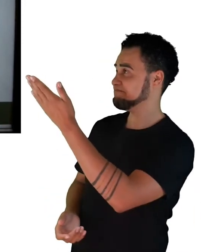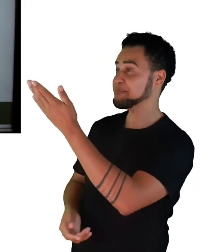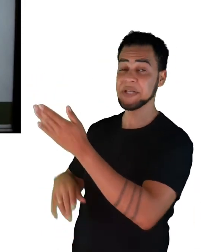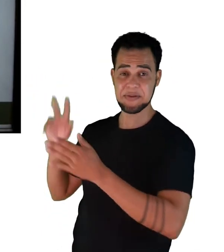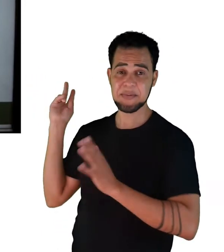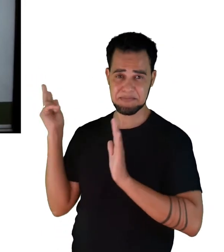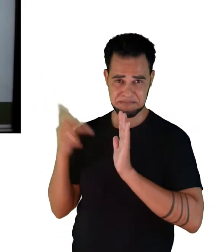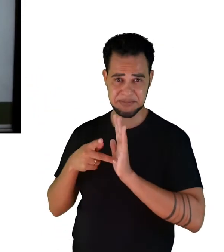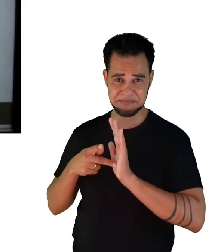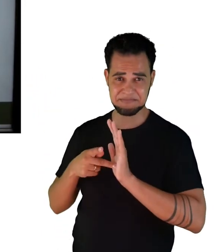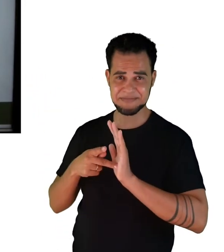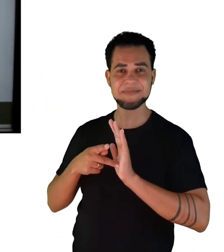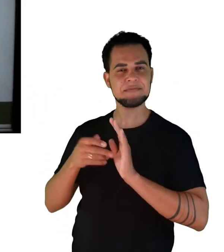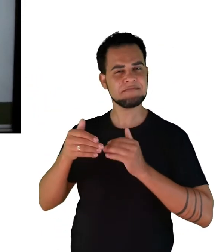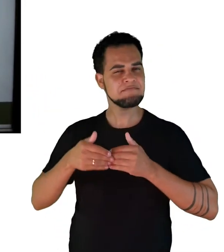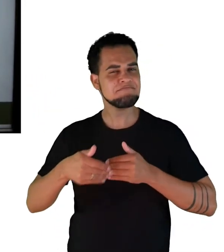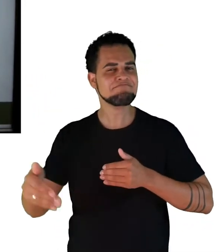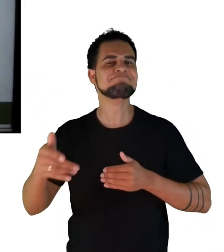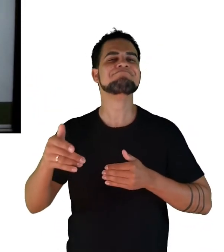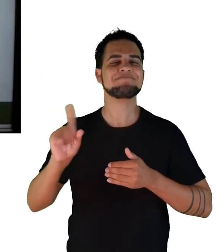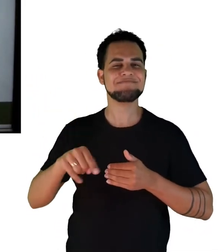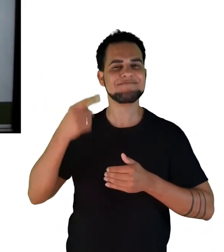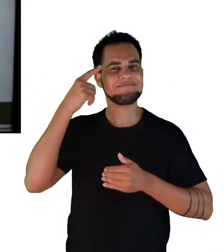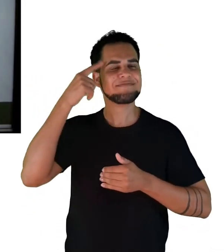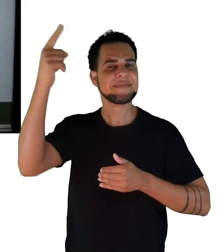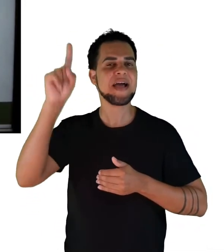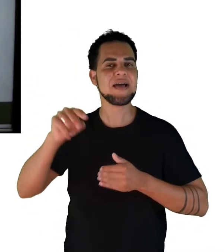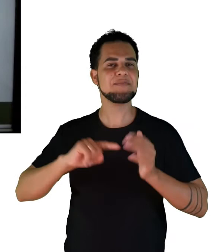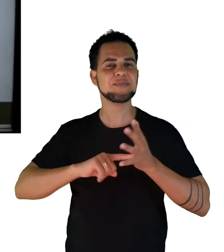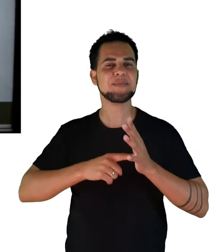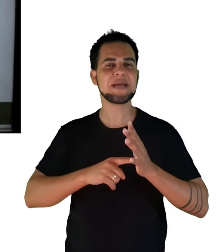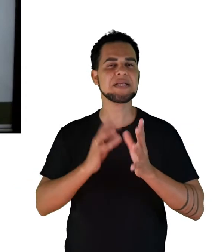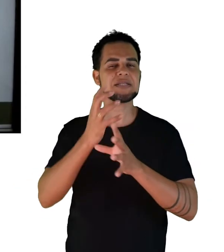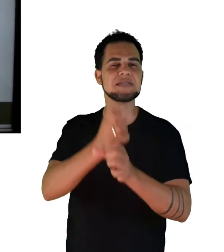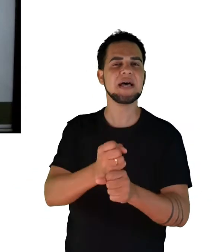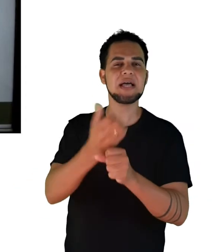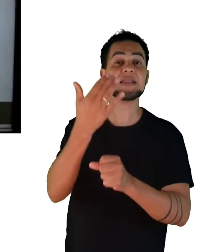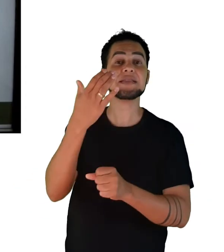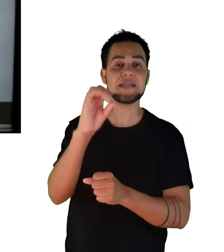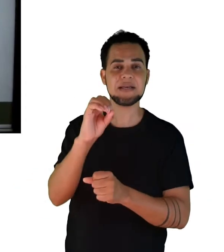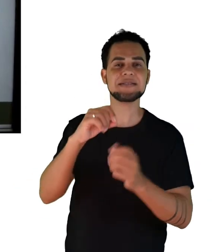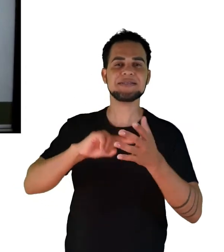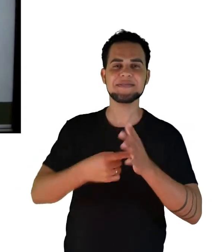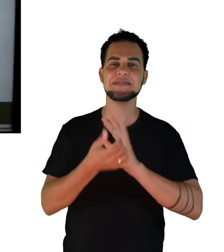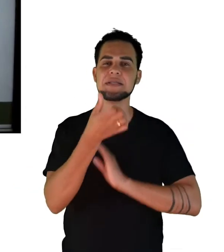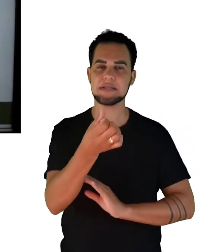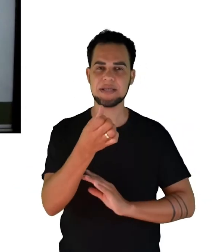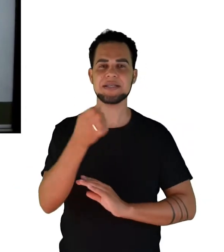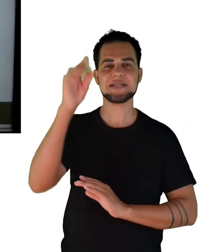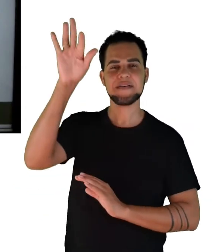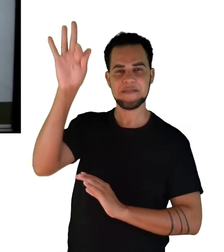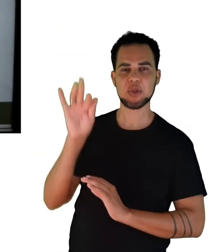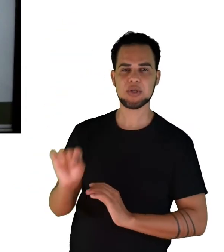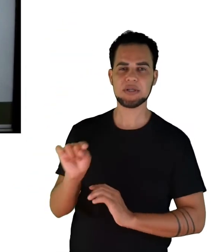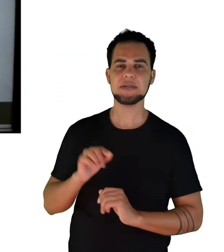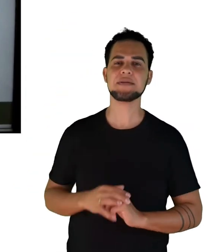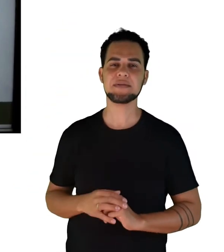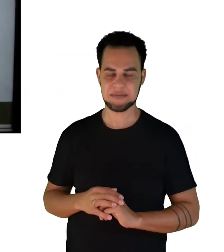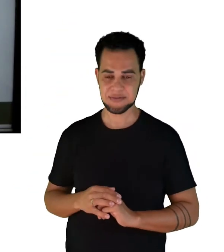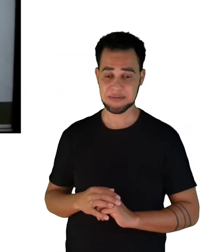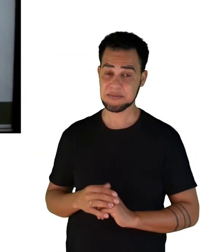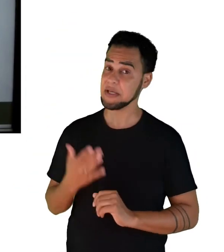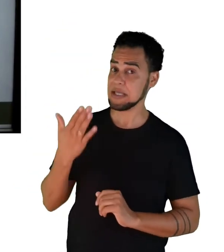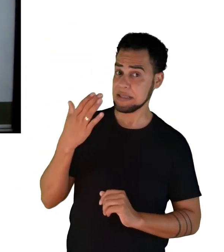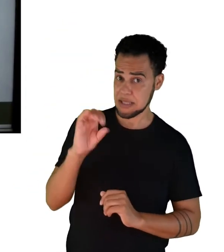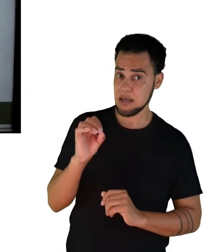princípio multiplicativo, a gente vai ter 10 vezes 6 fatorial. 10 são as opções de posições